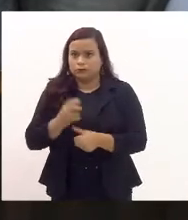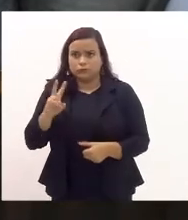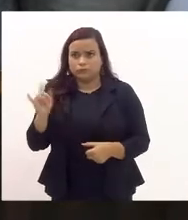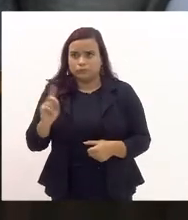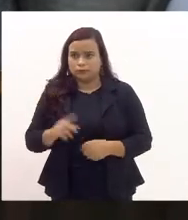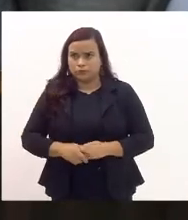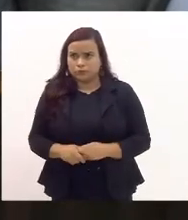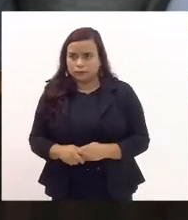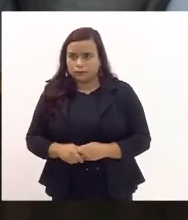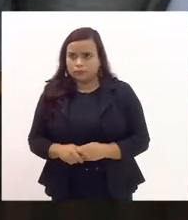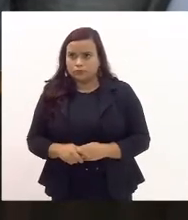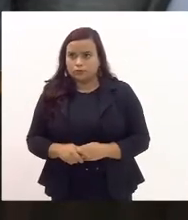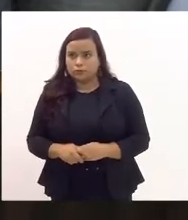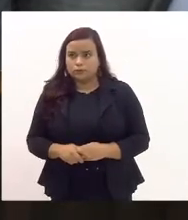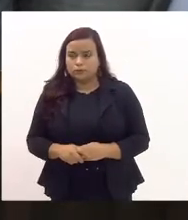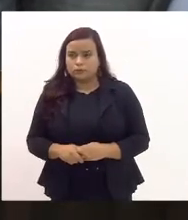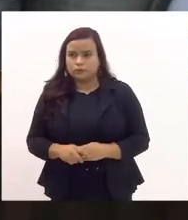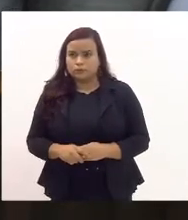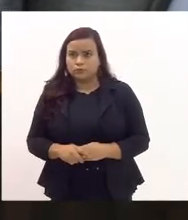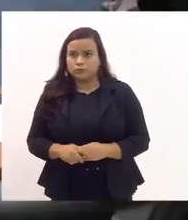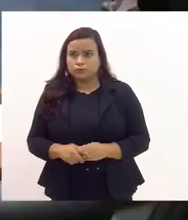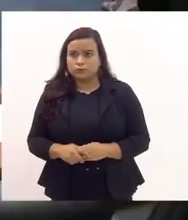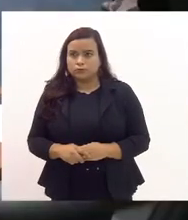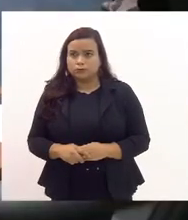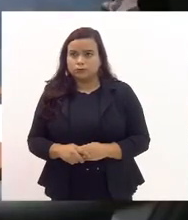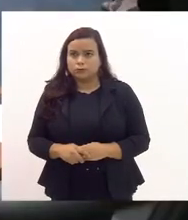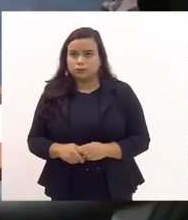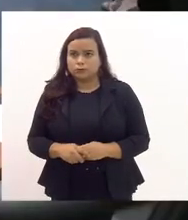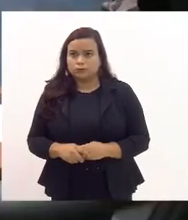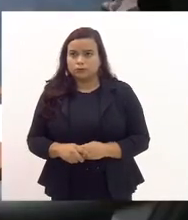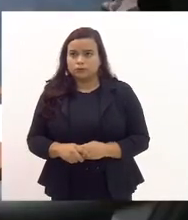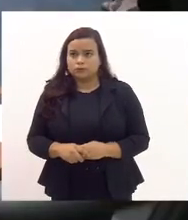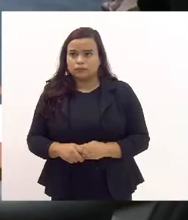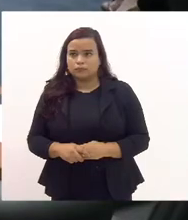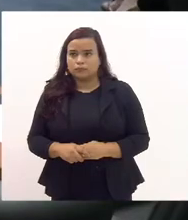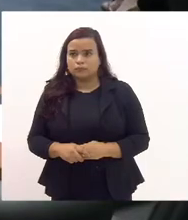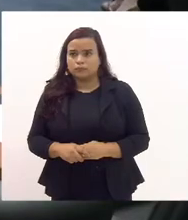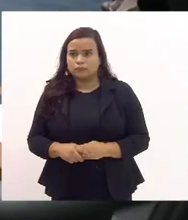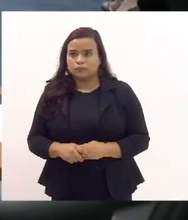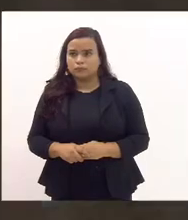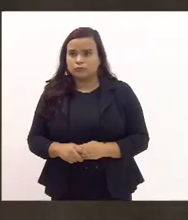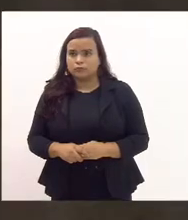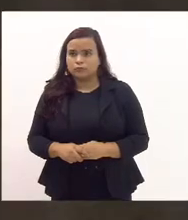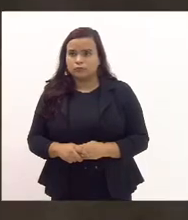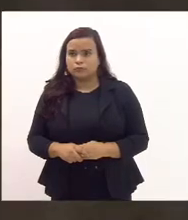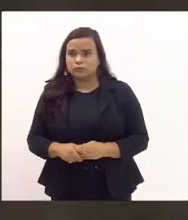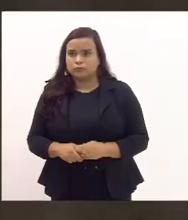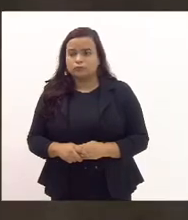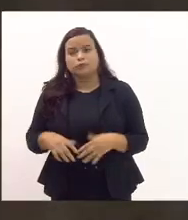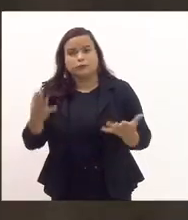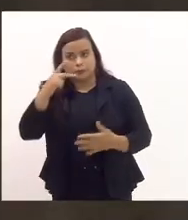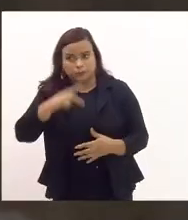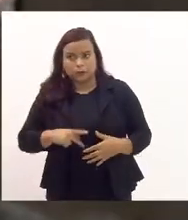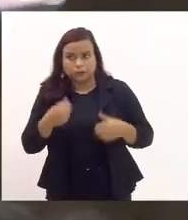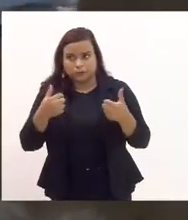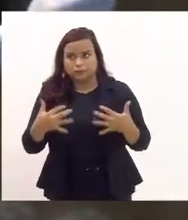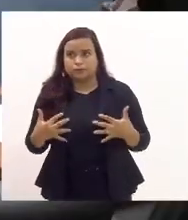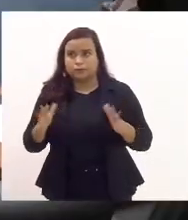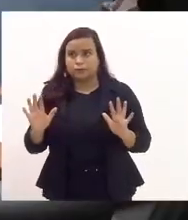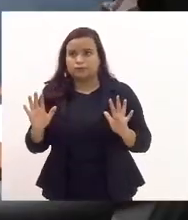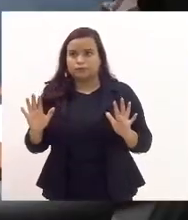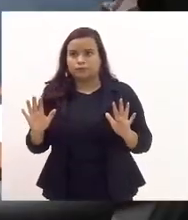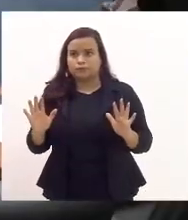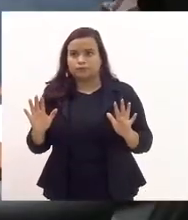substantivo o contrário o seu presente então